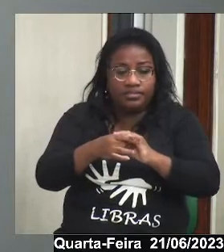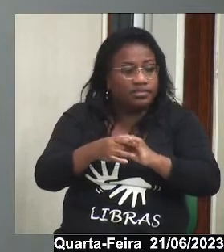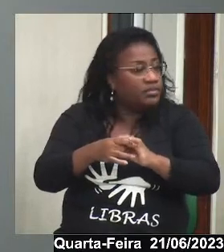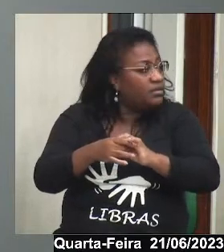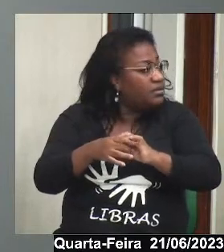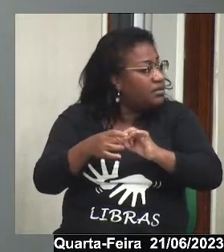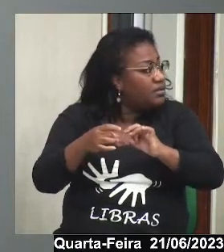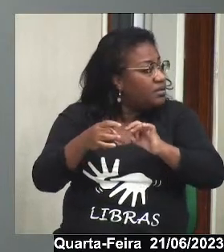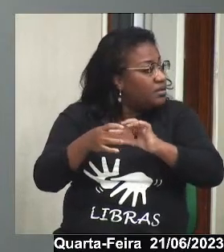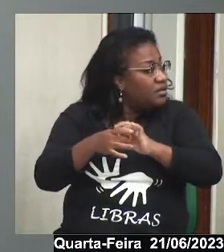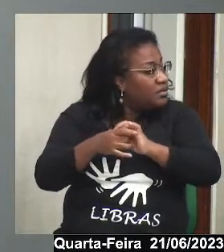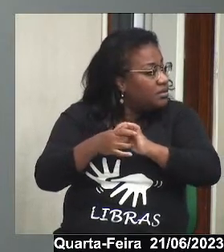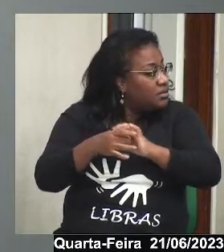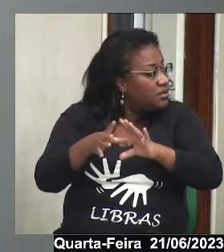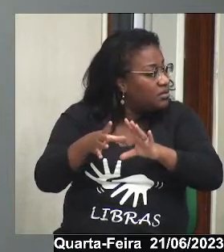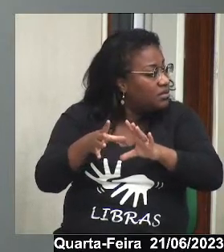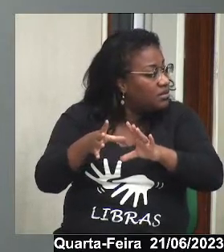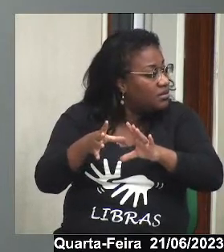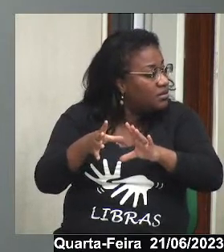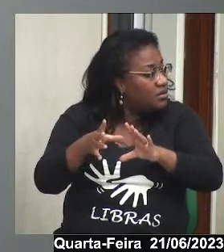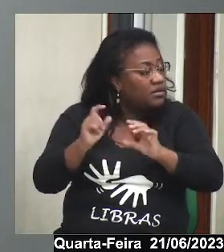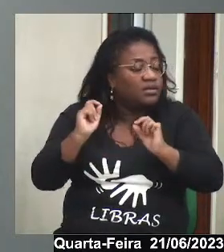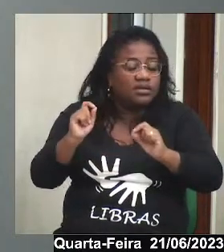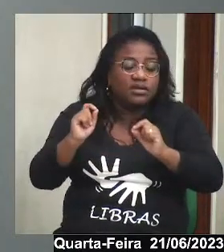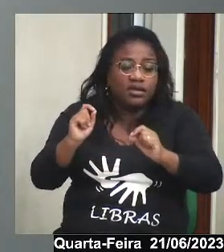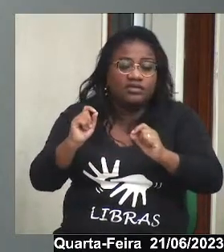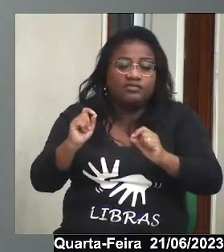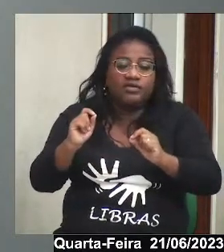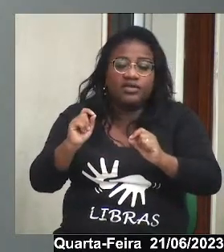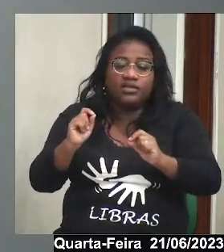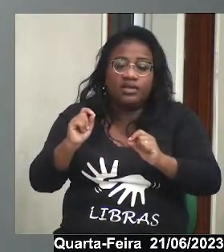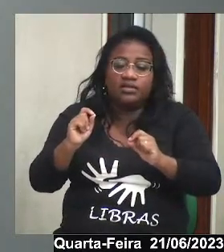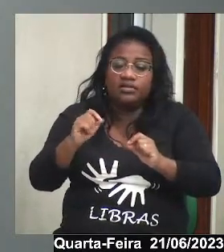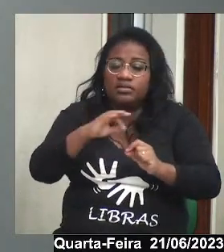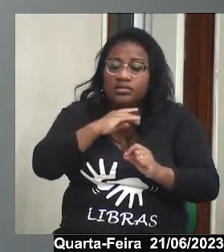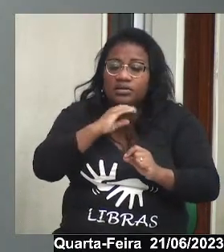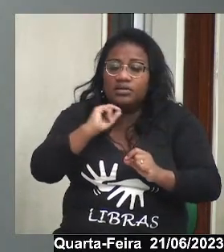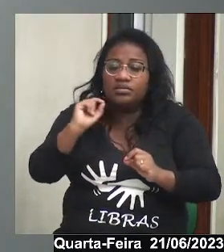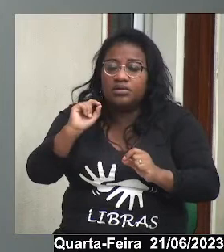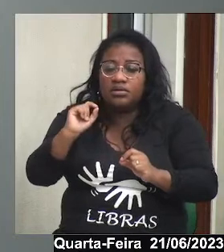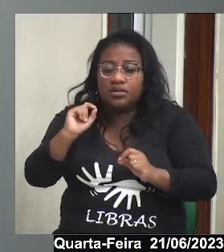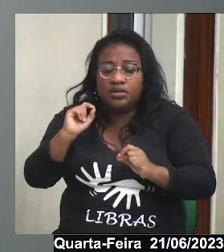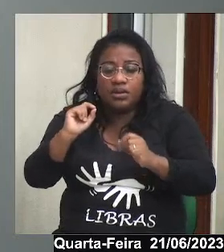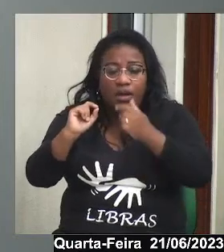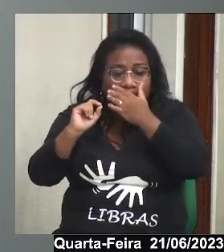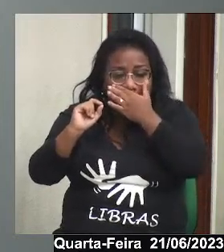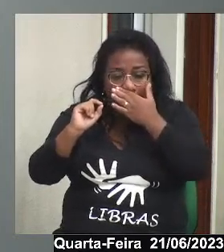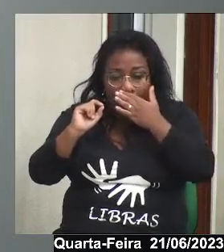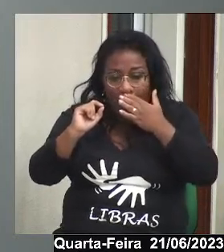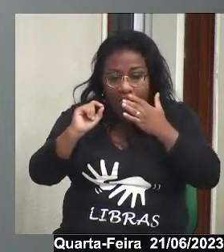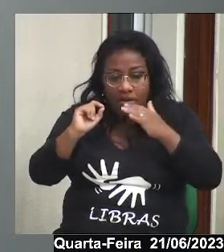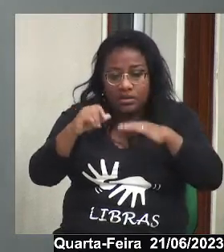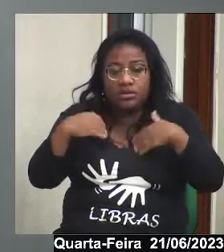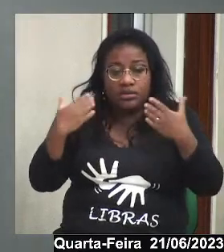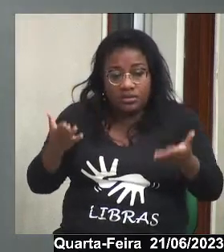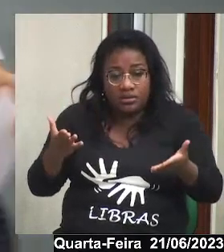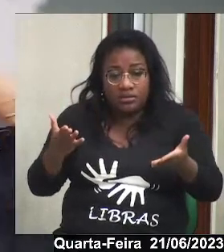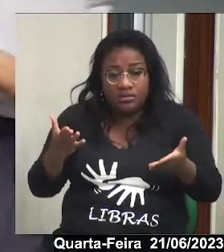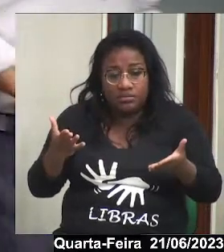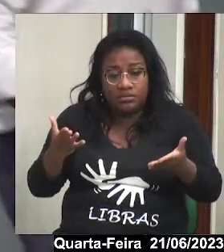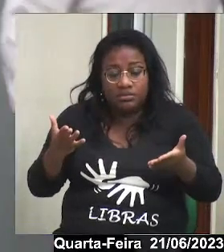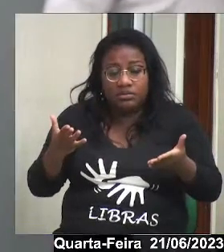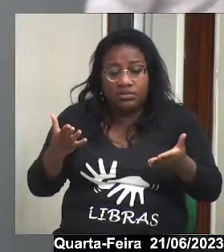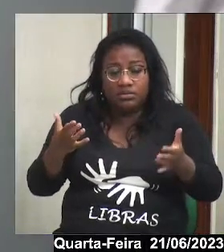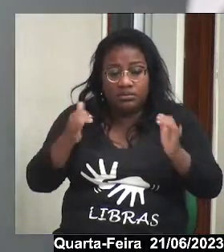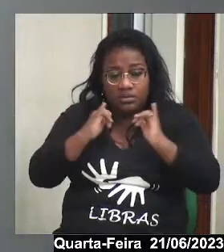a gente se ferrou. Se a gente deixar como está, quem vai ser prejudicado é o expositor de Embu das Artes. E aí,